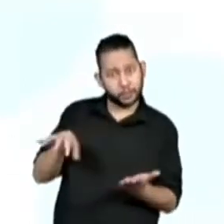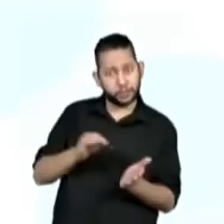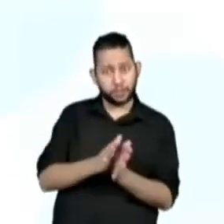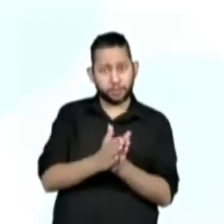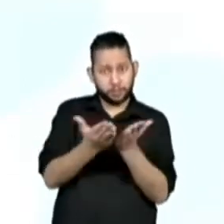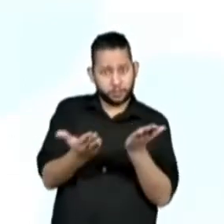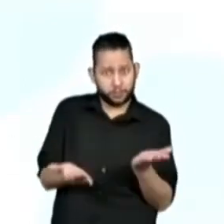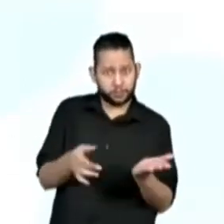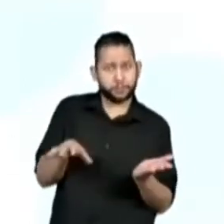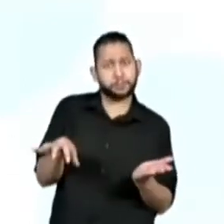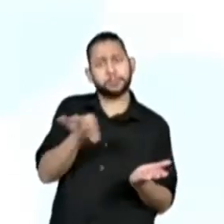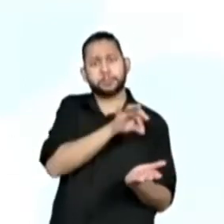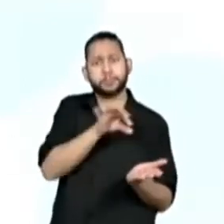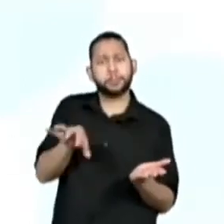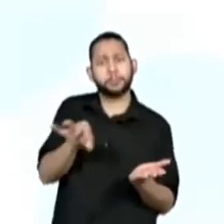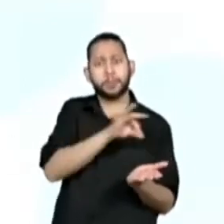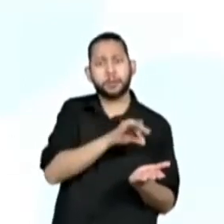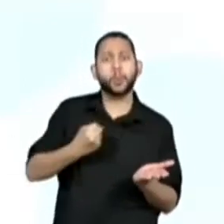aqui, ó, página